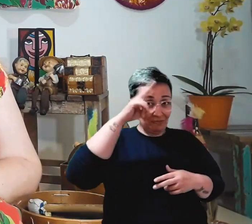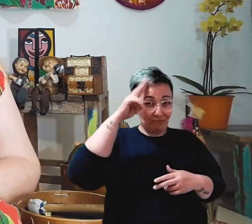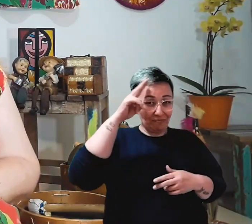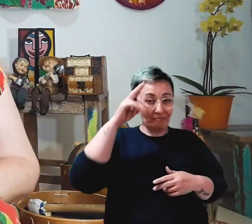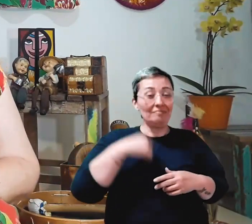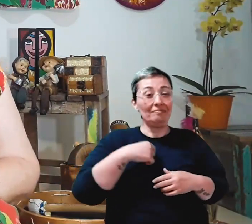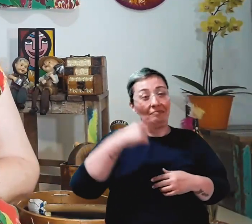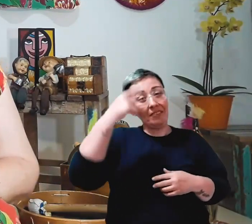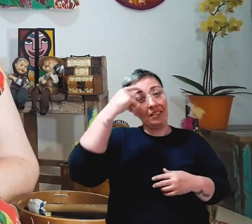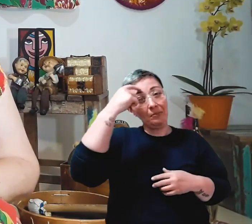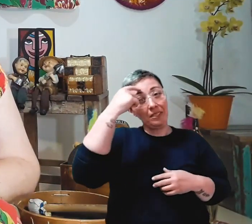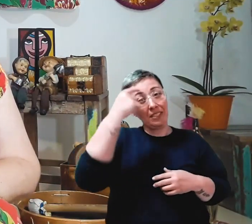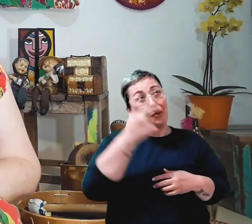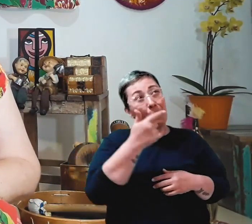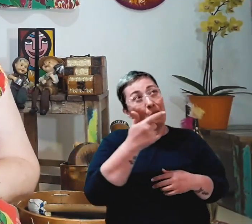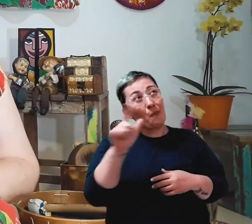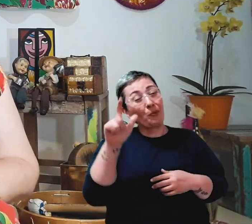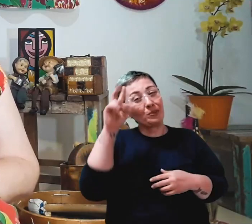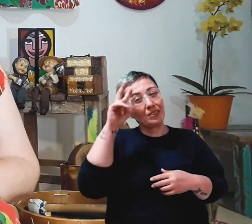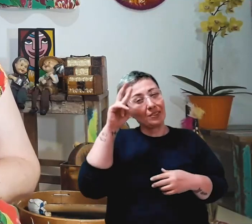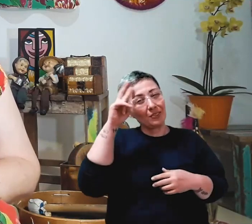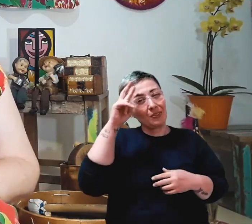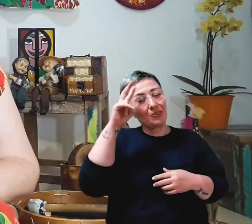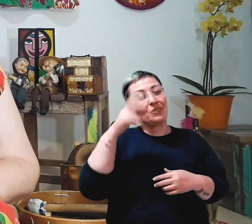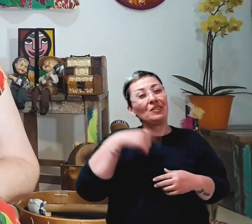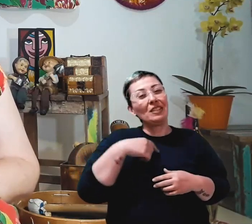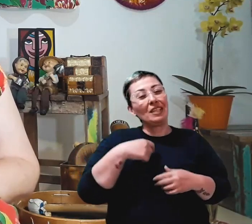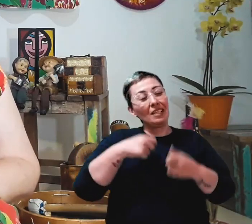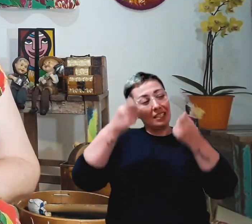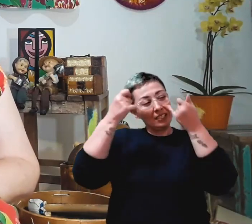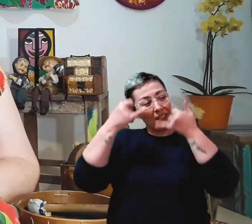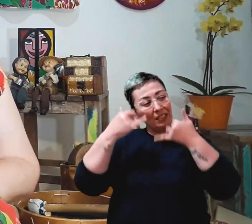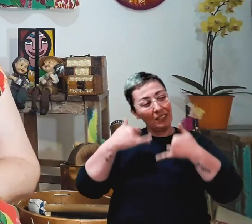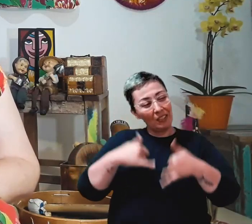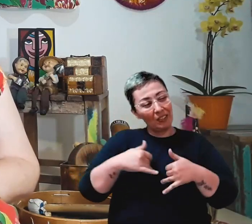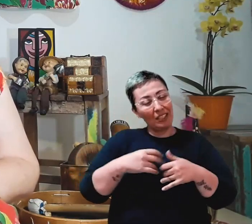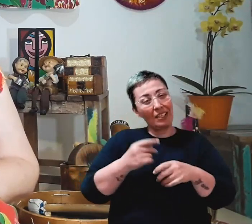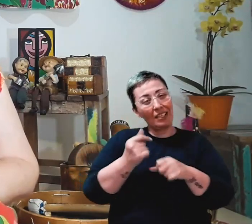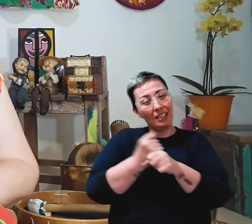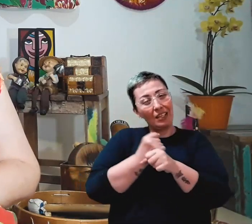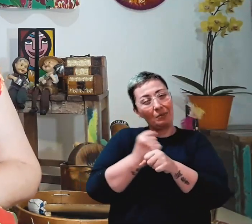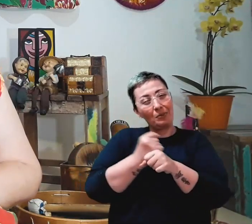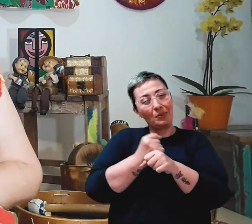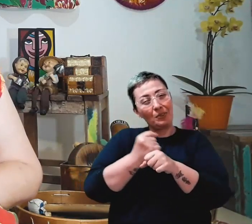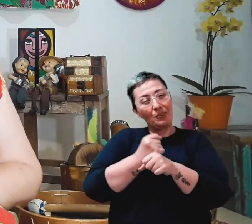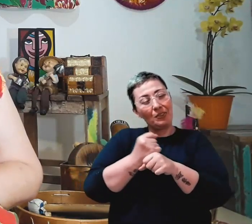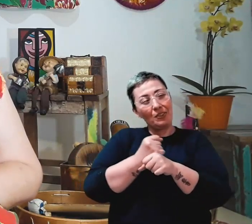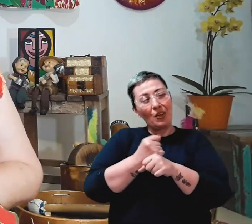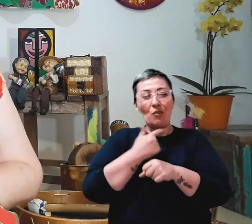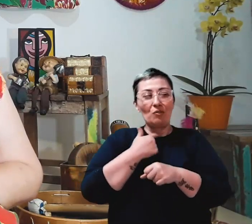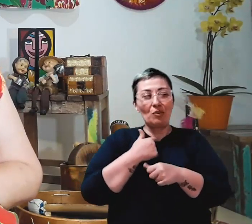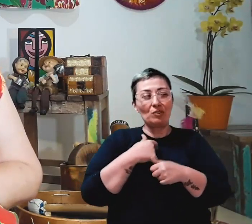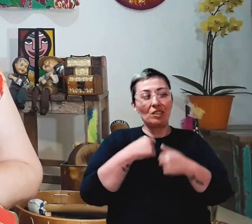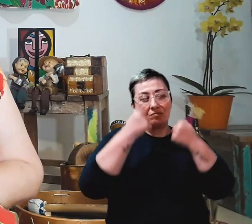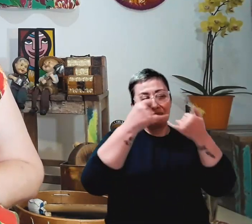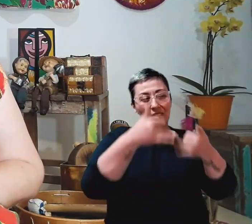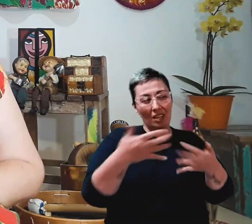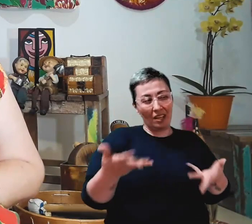faz pensar numa outra história que me contaram há muito tempo e que eu tenho vontade de te contar